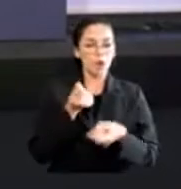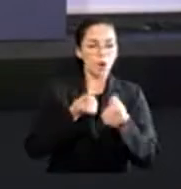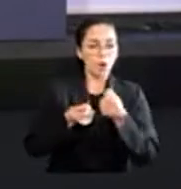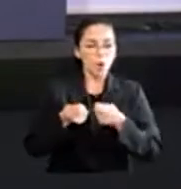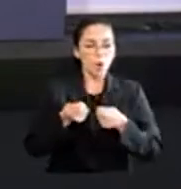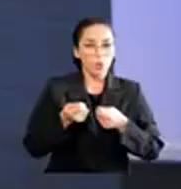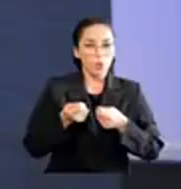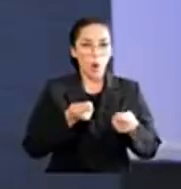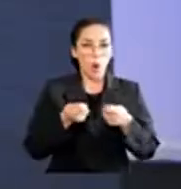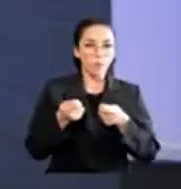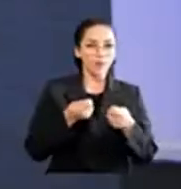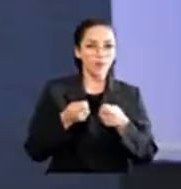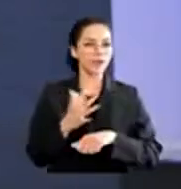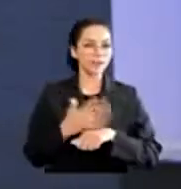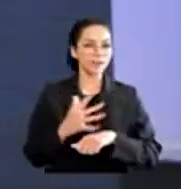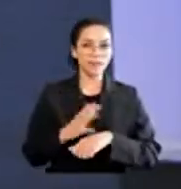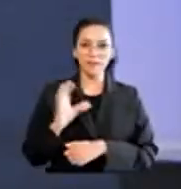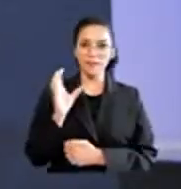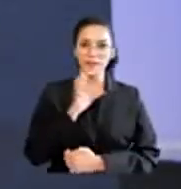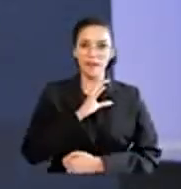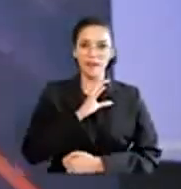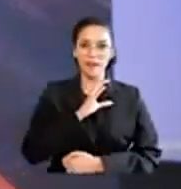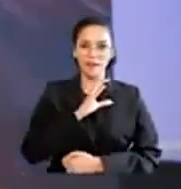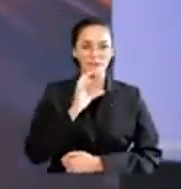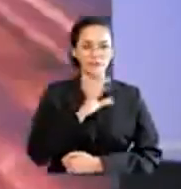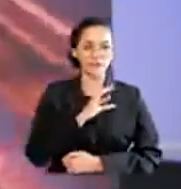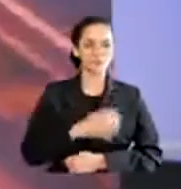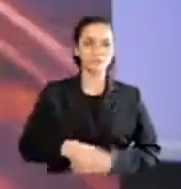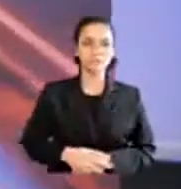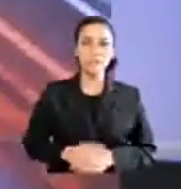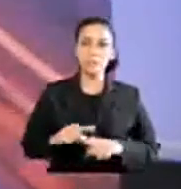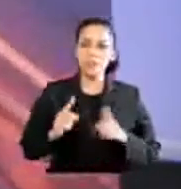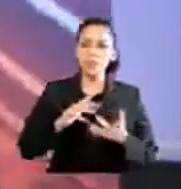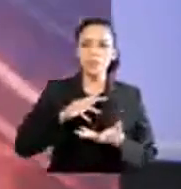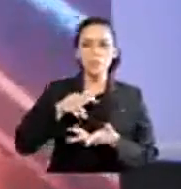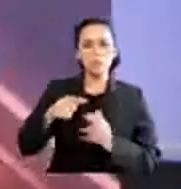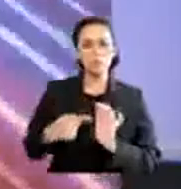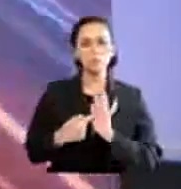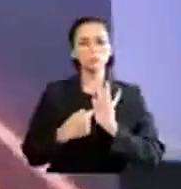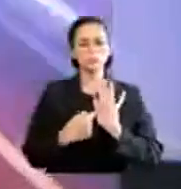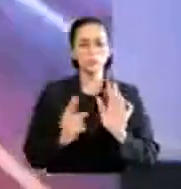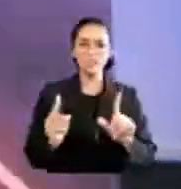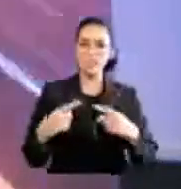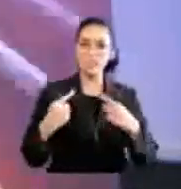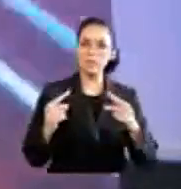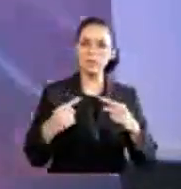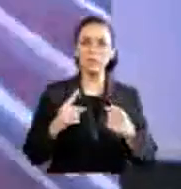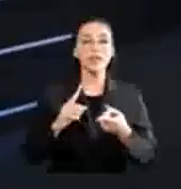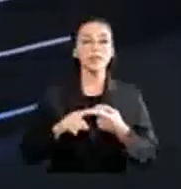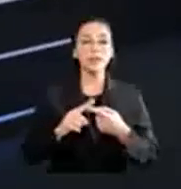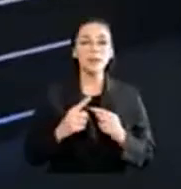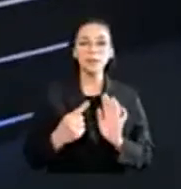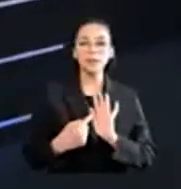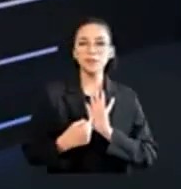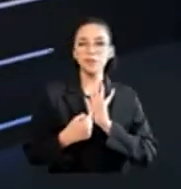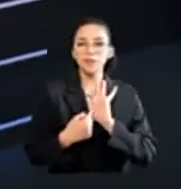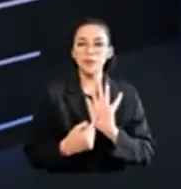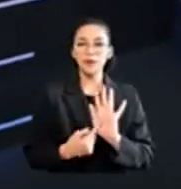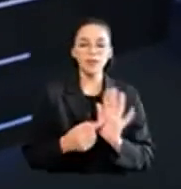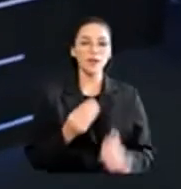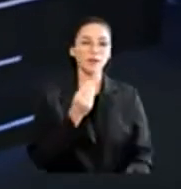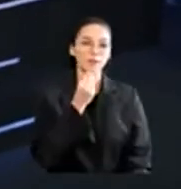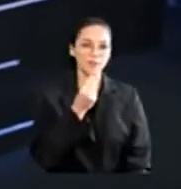e ágeis. Mas esse mundo que apresenta desafios também nos traz grandes oportunidades. Desde o estouro